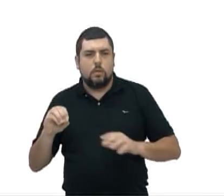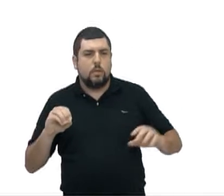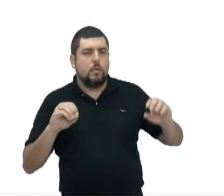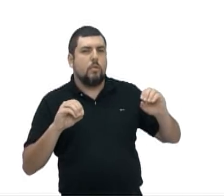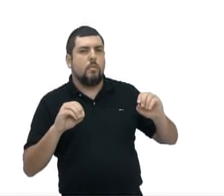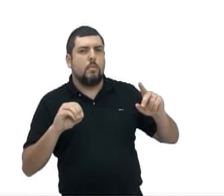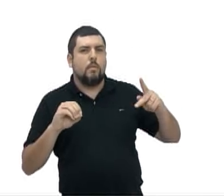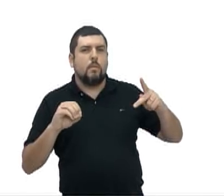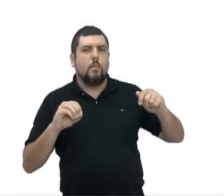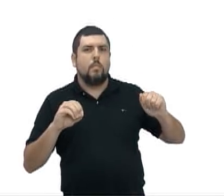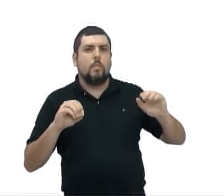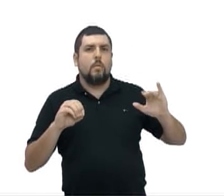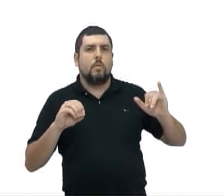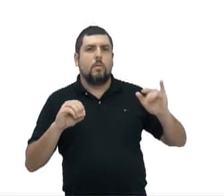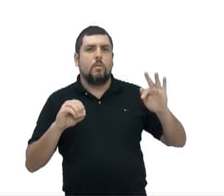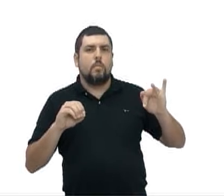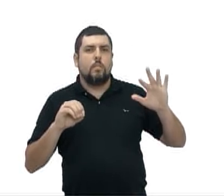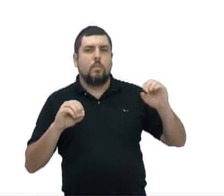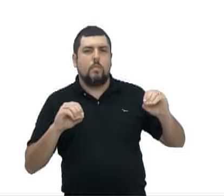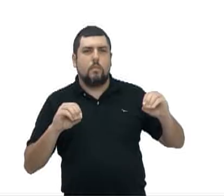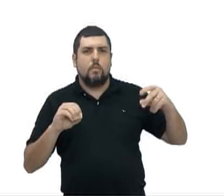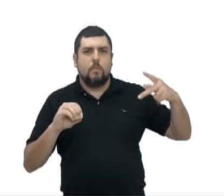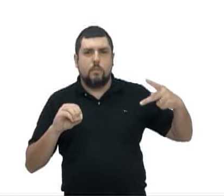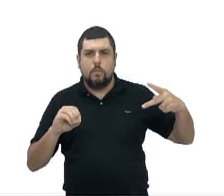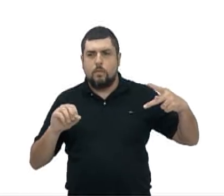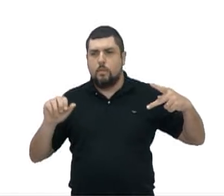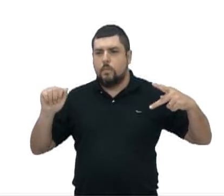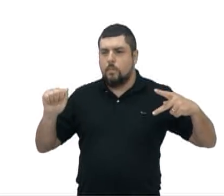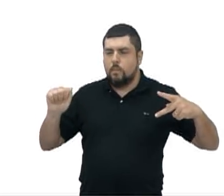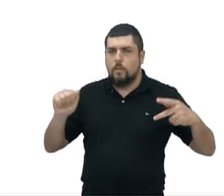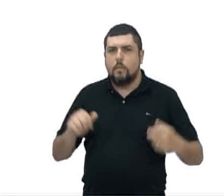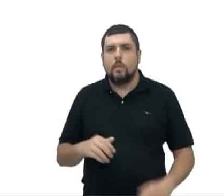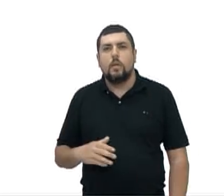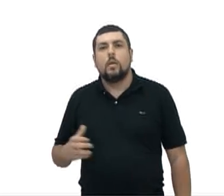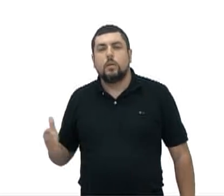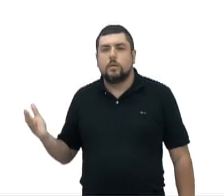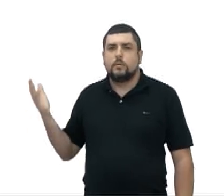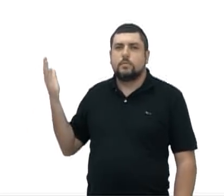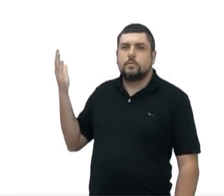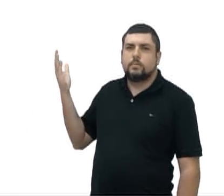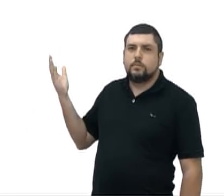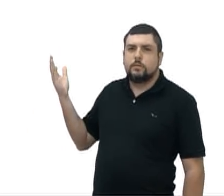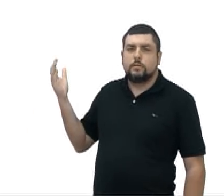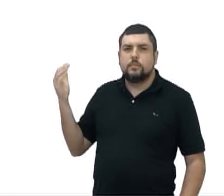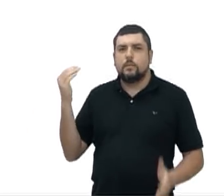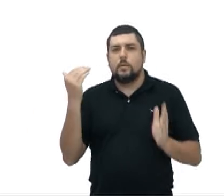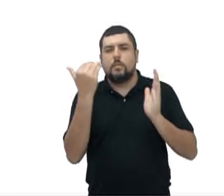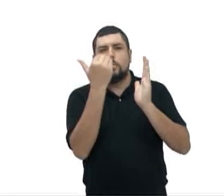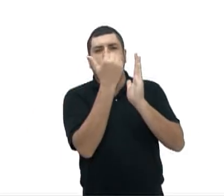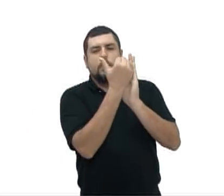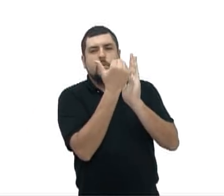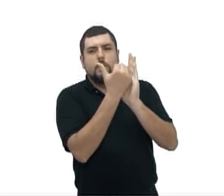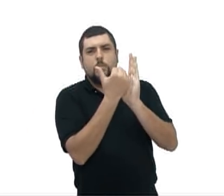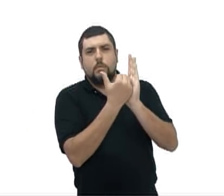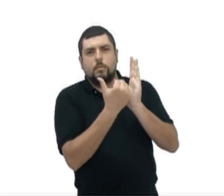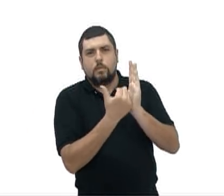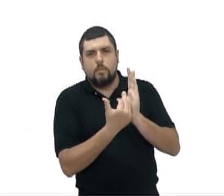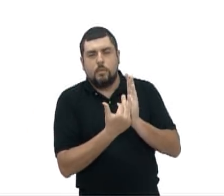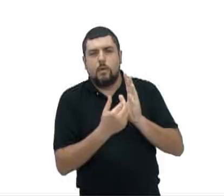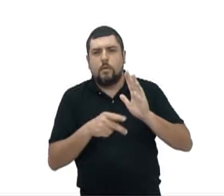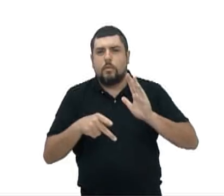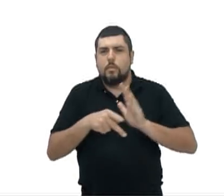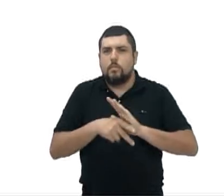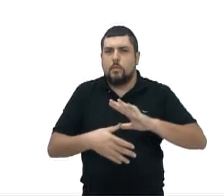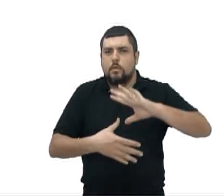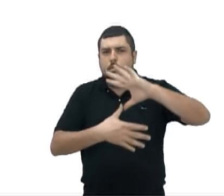Oceano Pacífico. E aqui, ó, os principais rios da América do Norte: Rio Mississippi, Rio Missouri, Rio São Lourenço,